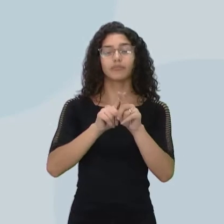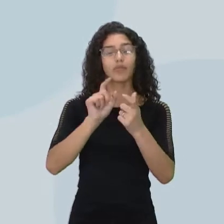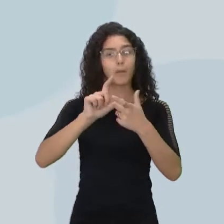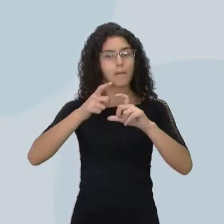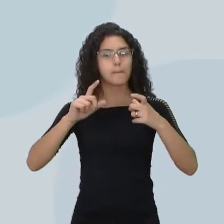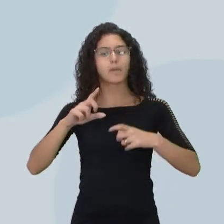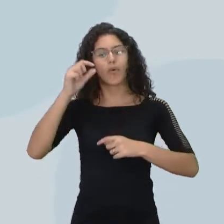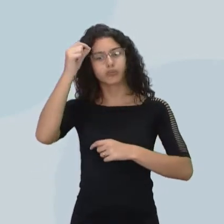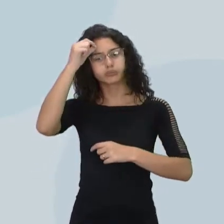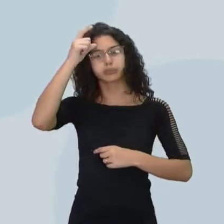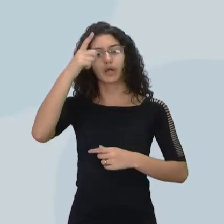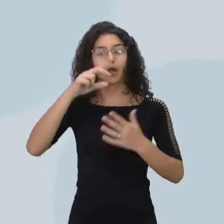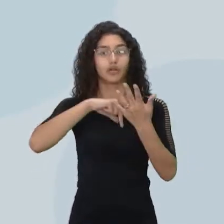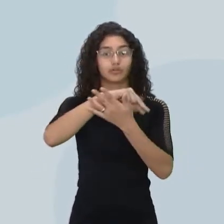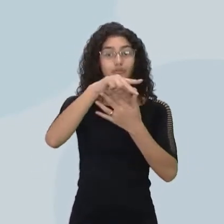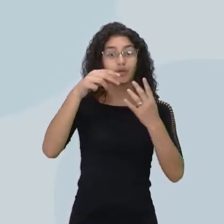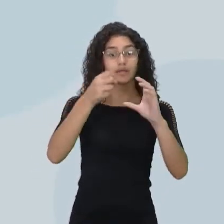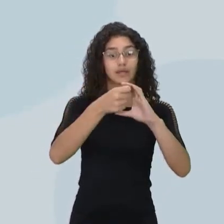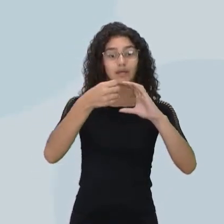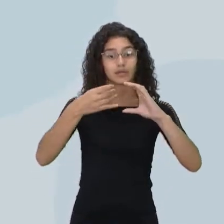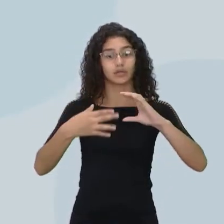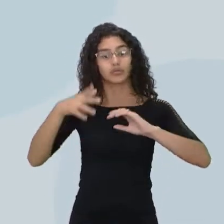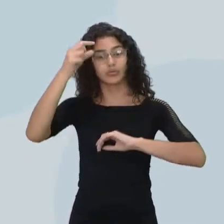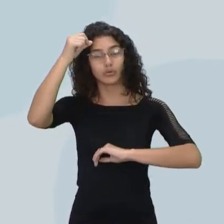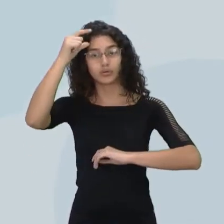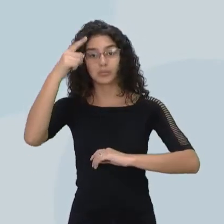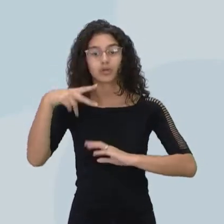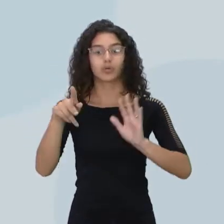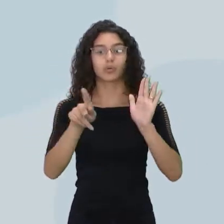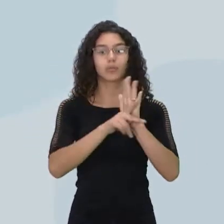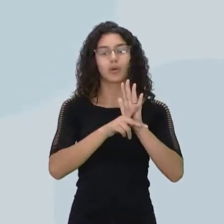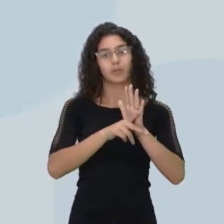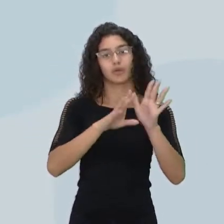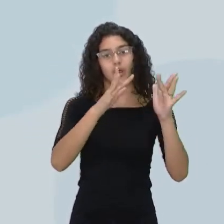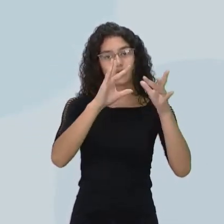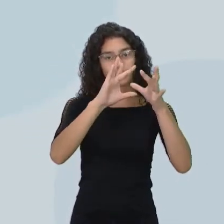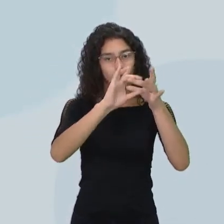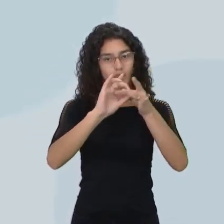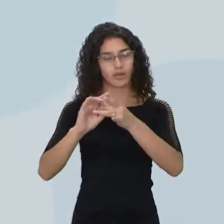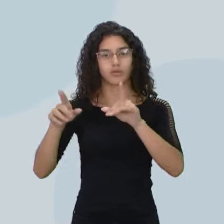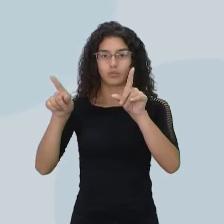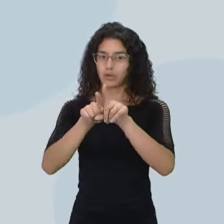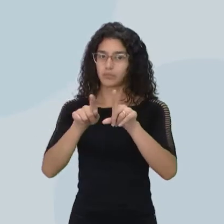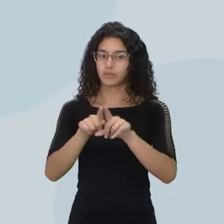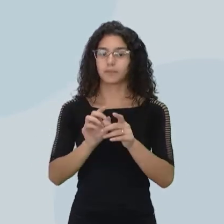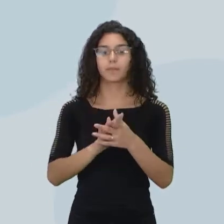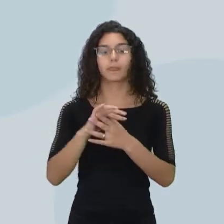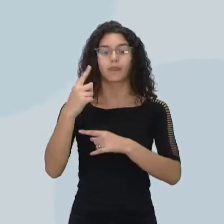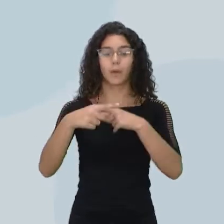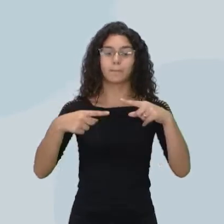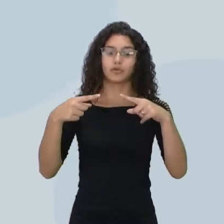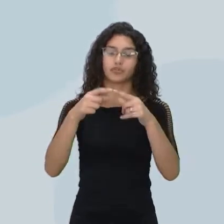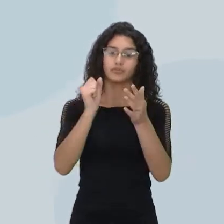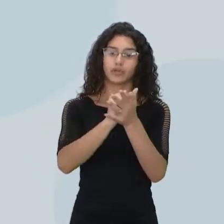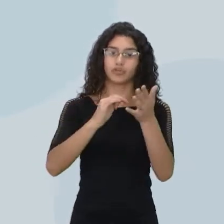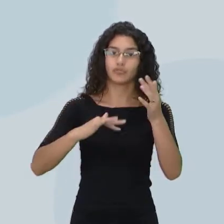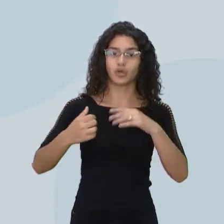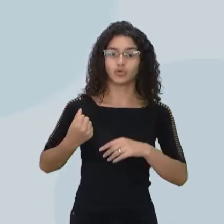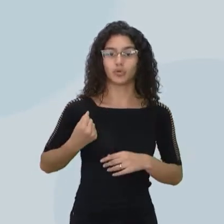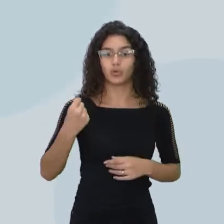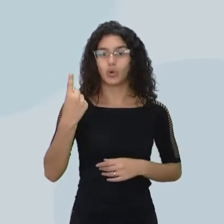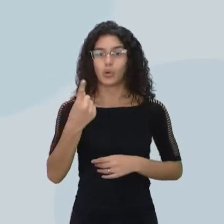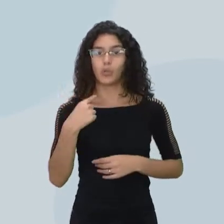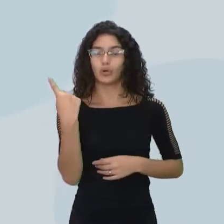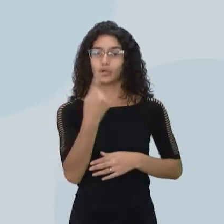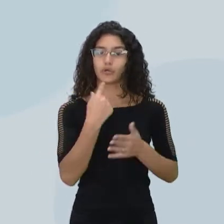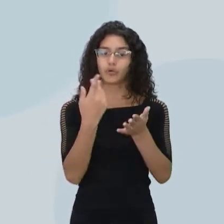a compreensão dos múltiplos aspectos do conhecimento, seus métodos e suas conexões. O objetivo da atividade 1, que